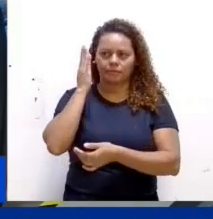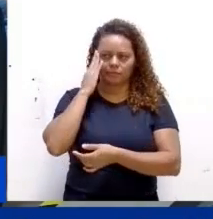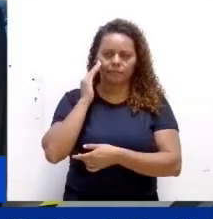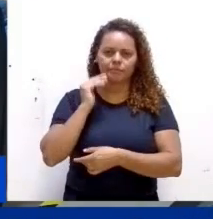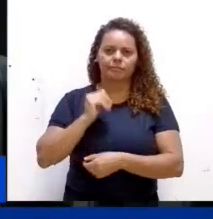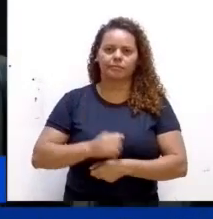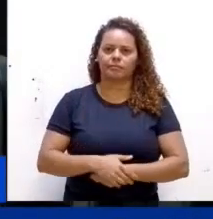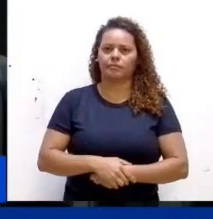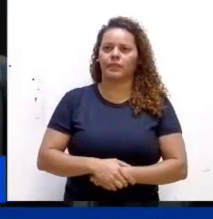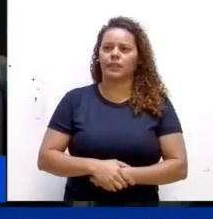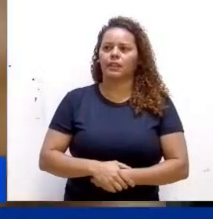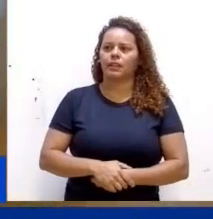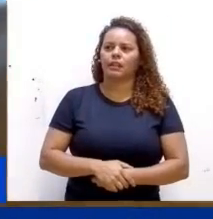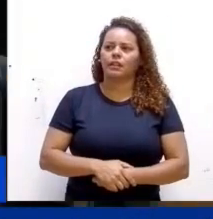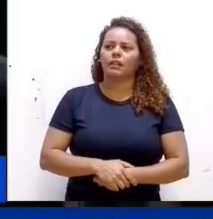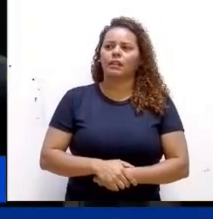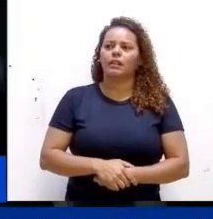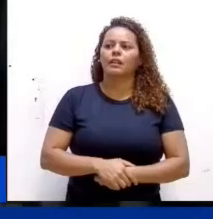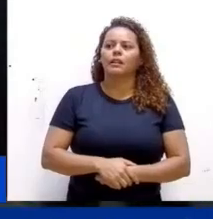falar.